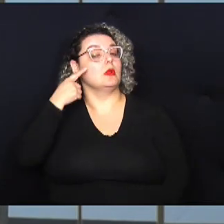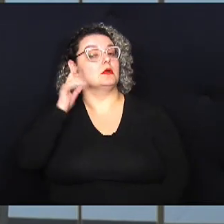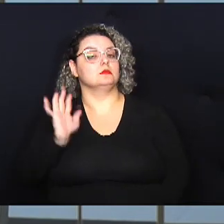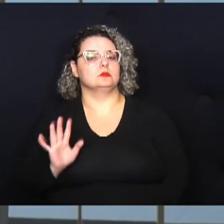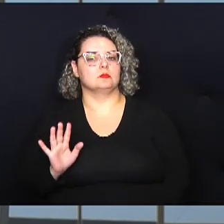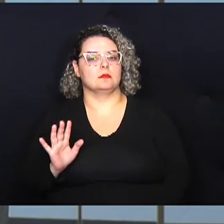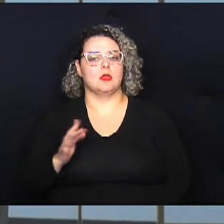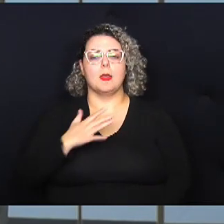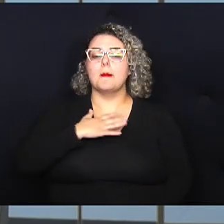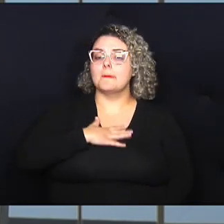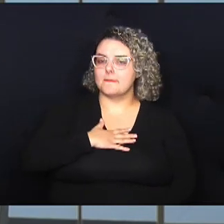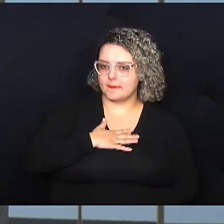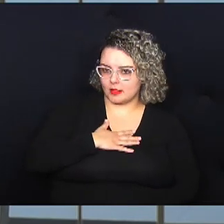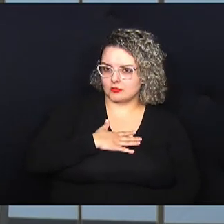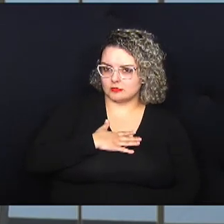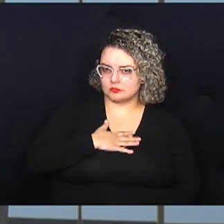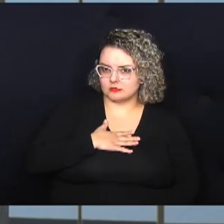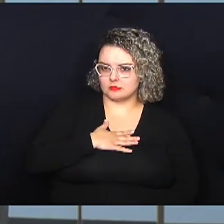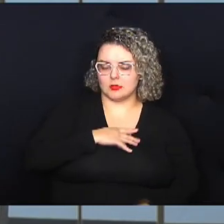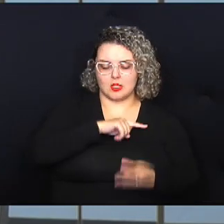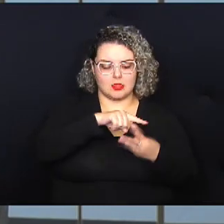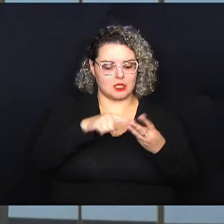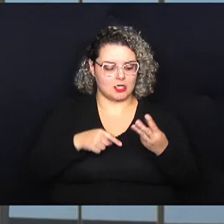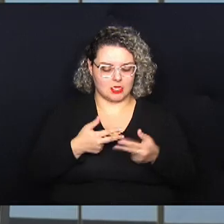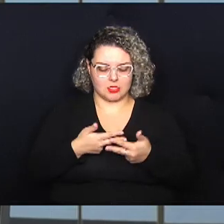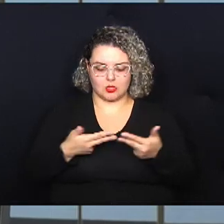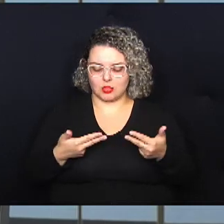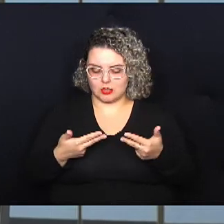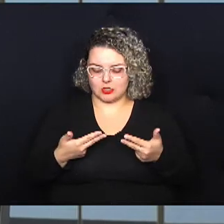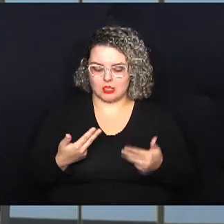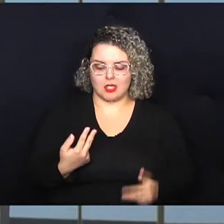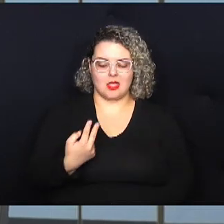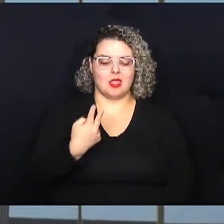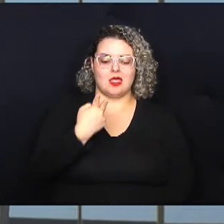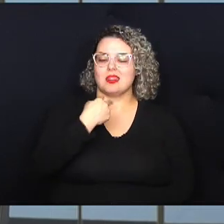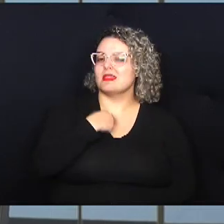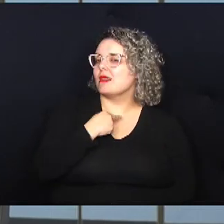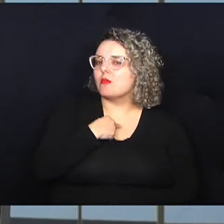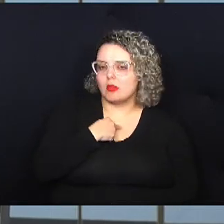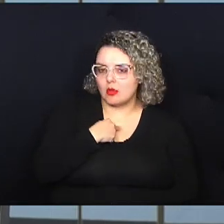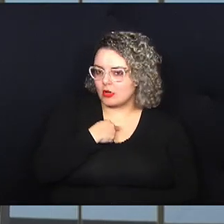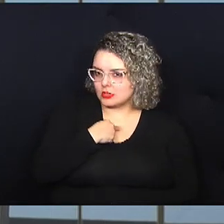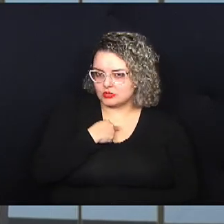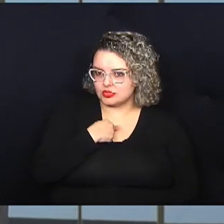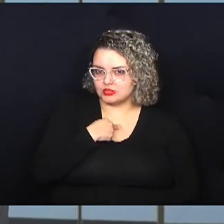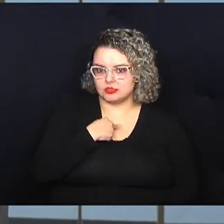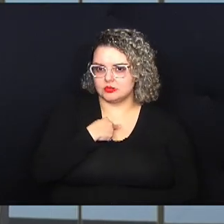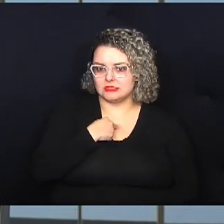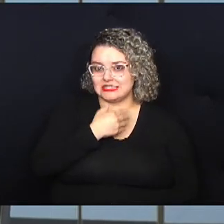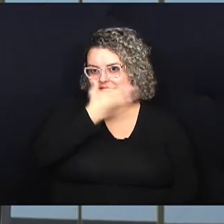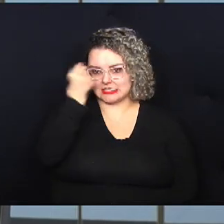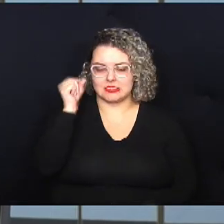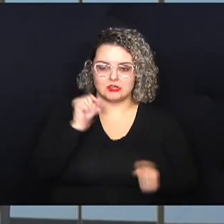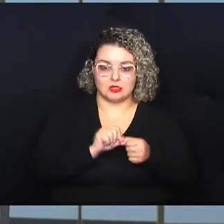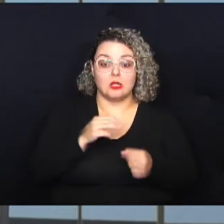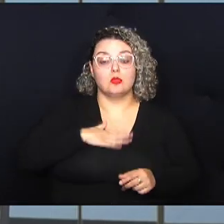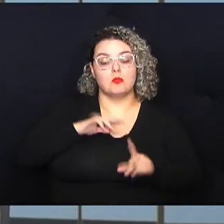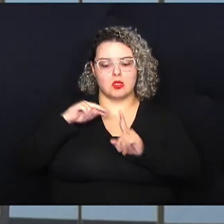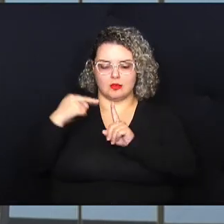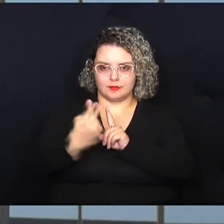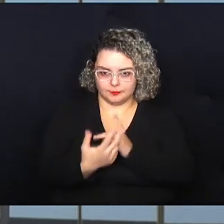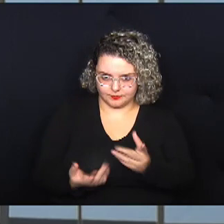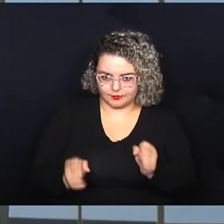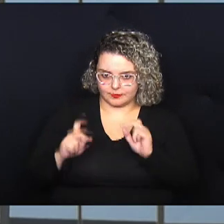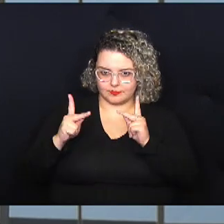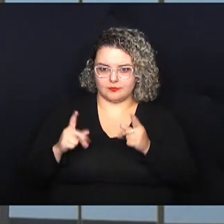mim, nós temos 3 coisas que a gente não pode deixar de fazer. Isso no meu ponto de vista, ok?